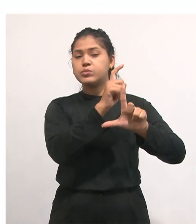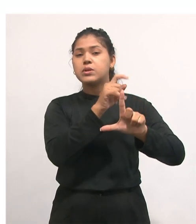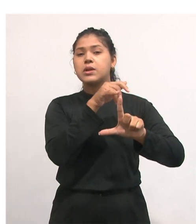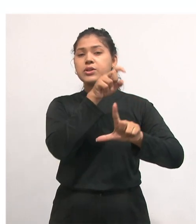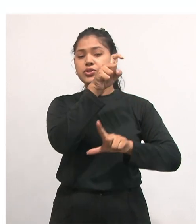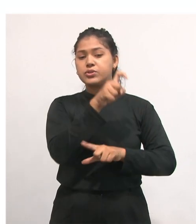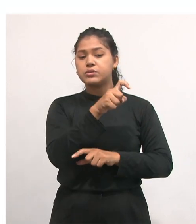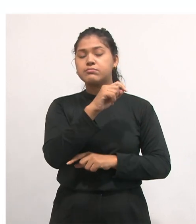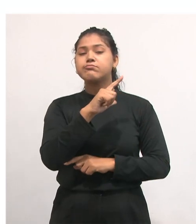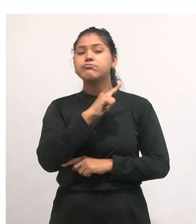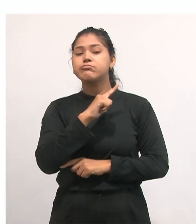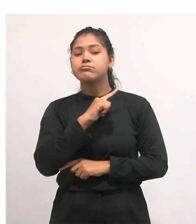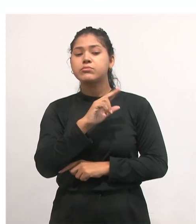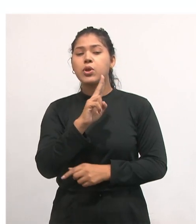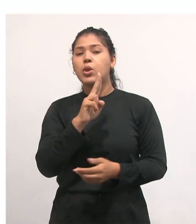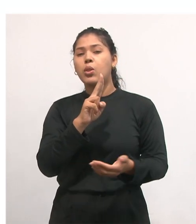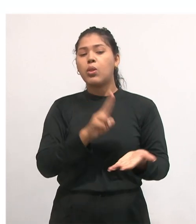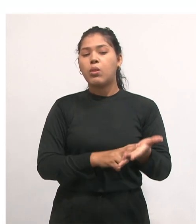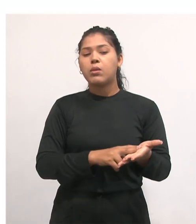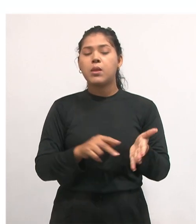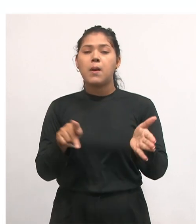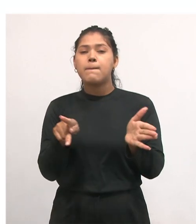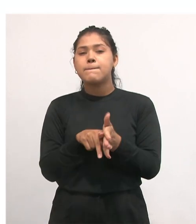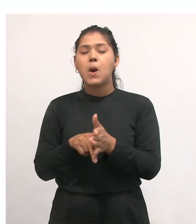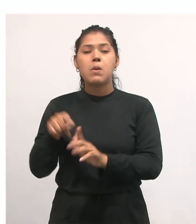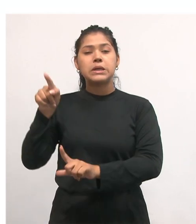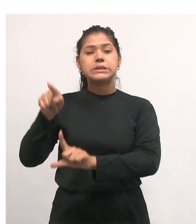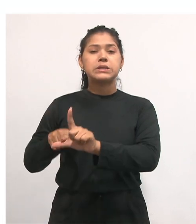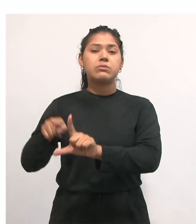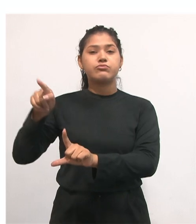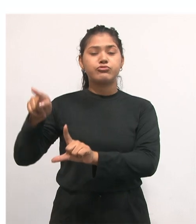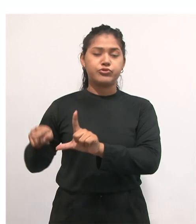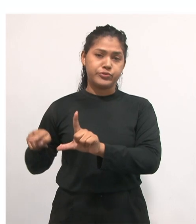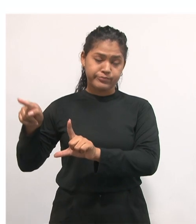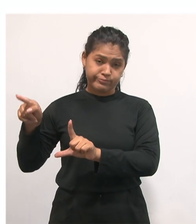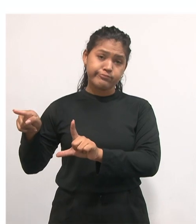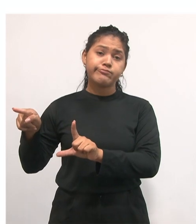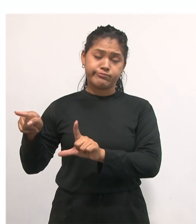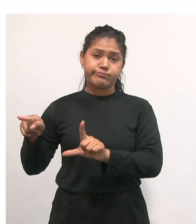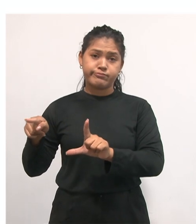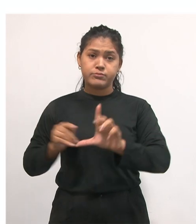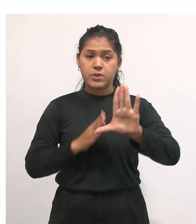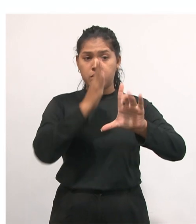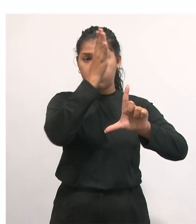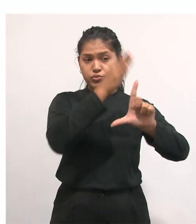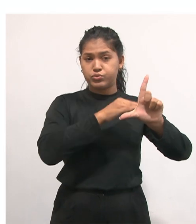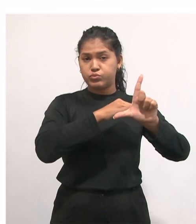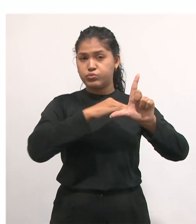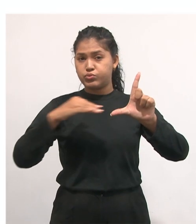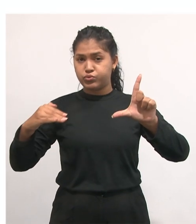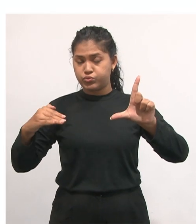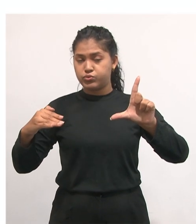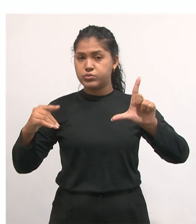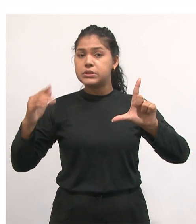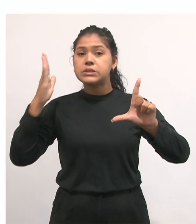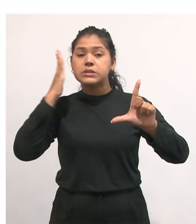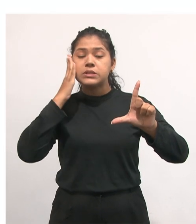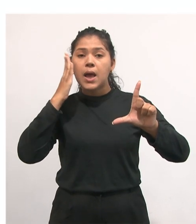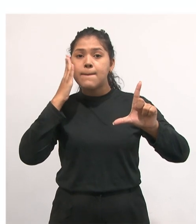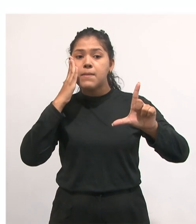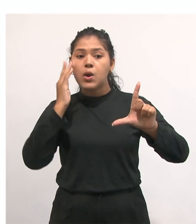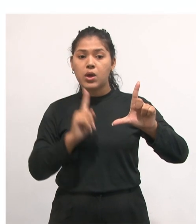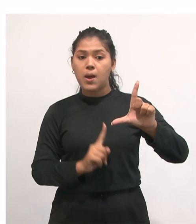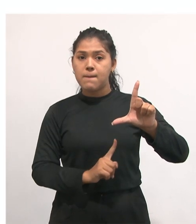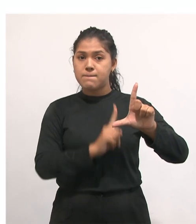gráfico Y, eu tenho aqui as notas de estatística. Tá bom? Isso aqui é só para a gente aprender a